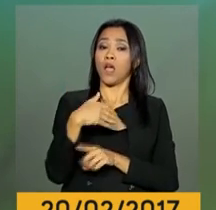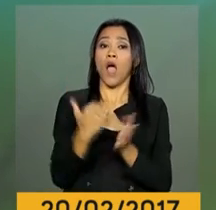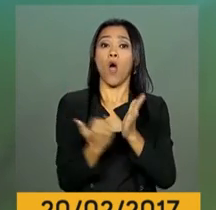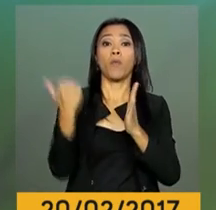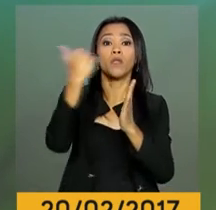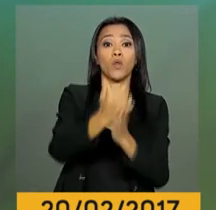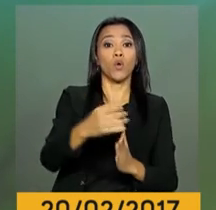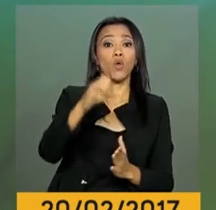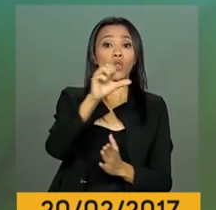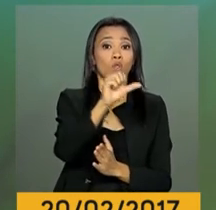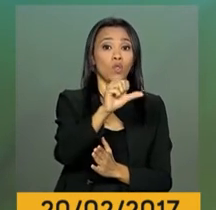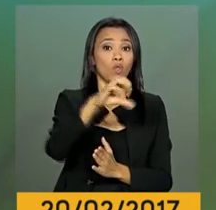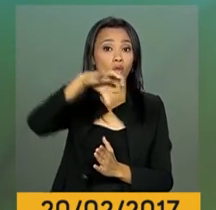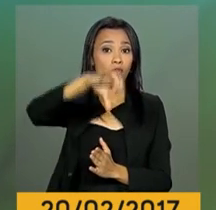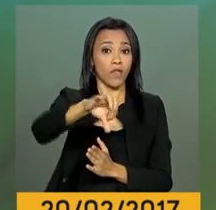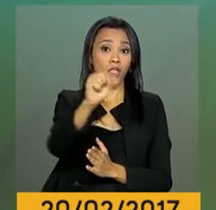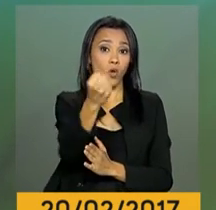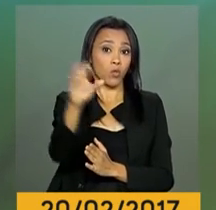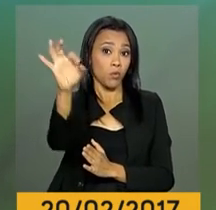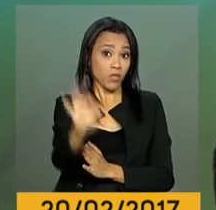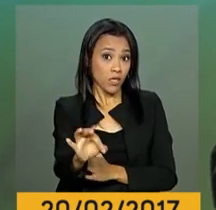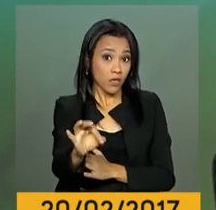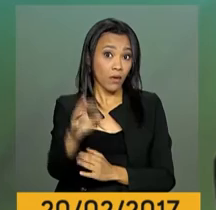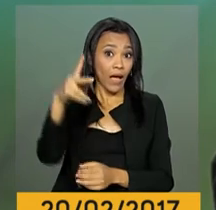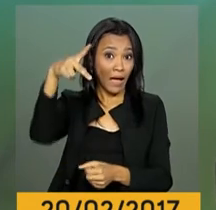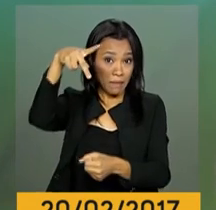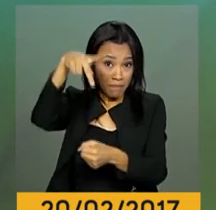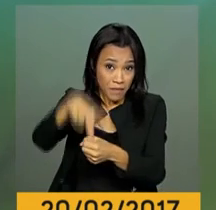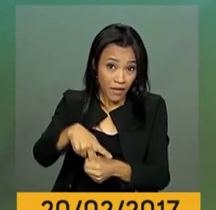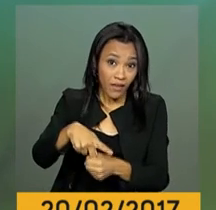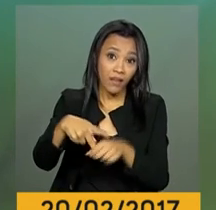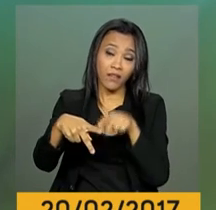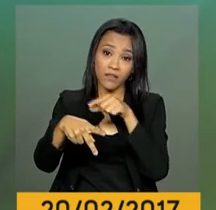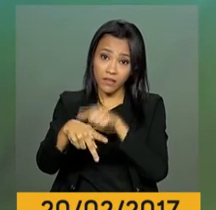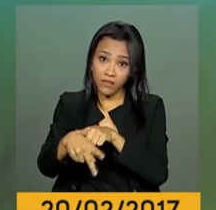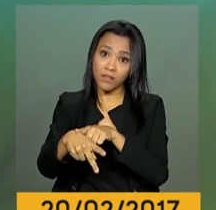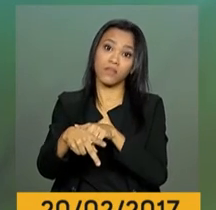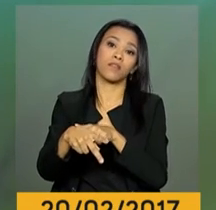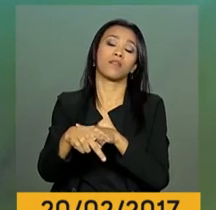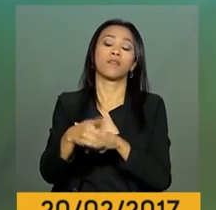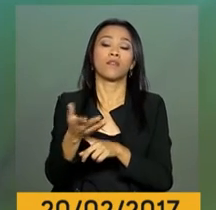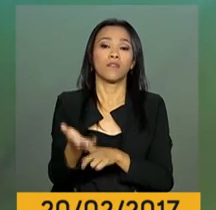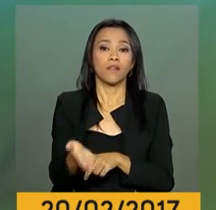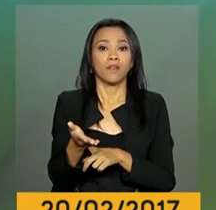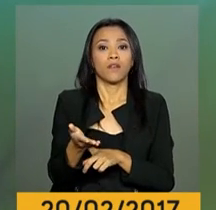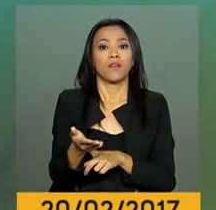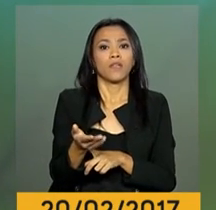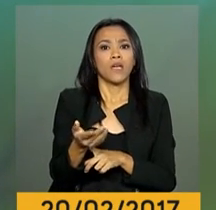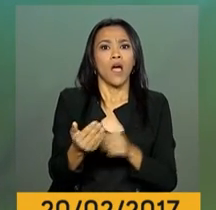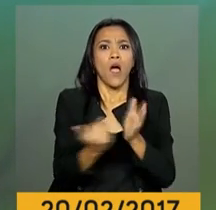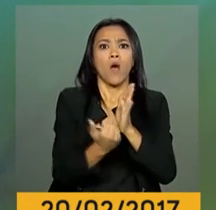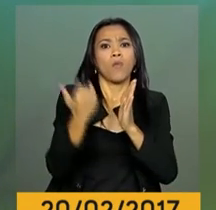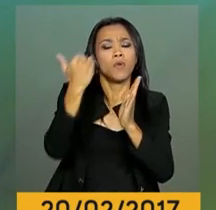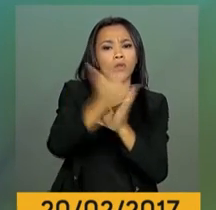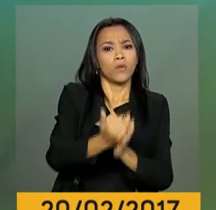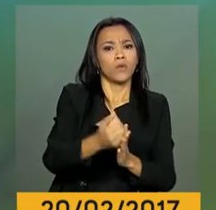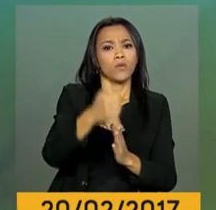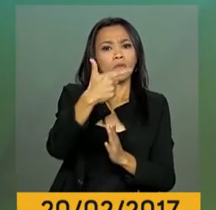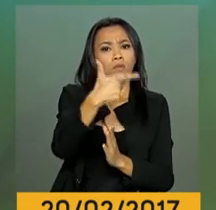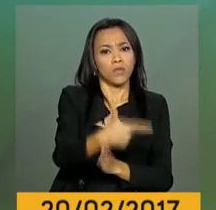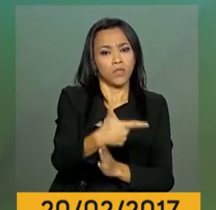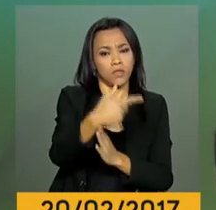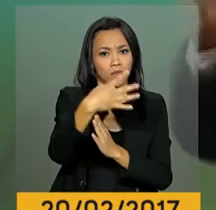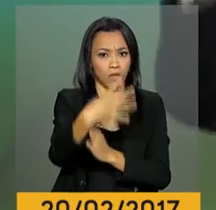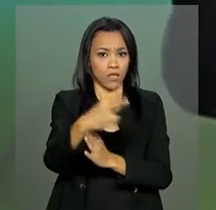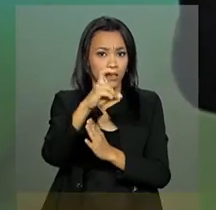98%. Eletrobras, que era uma empresa com grandes dificuldades, o seu valor de mercado aumentou em 245%. Não